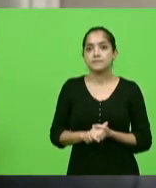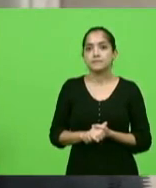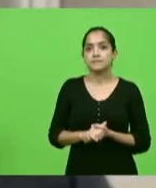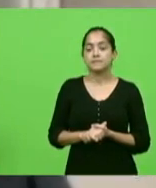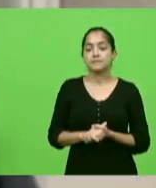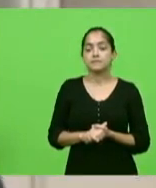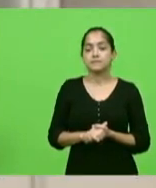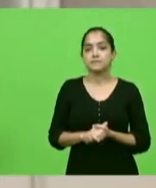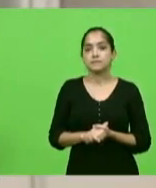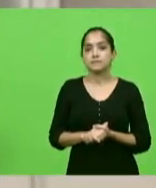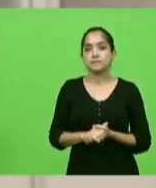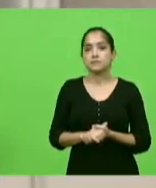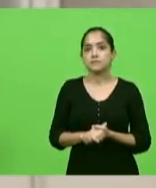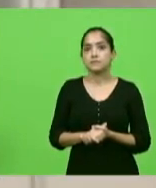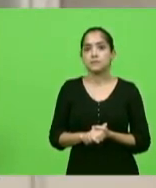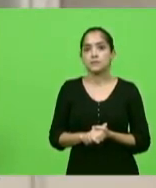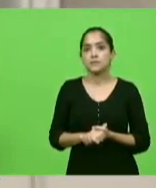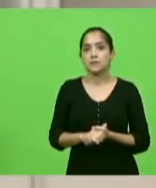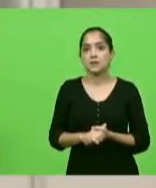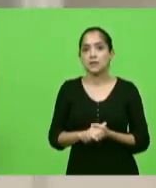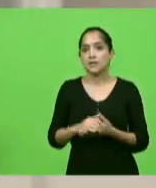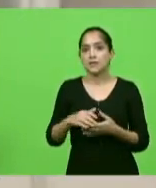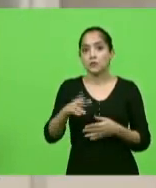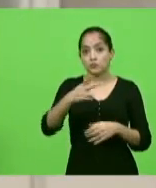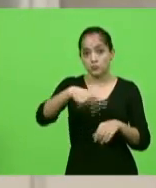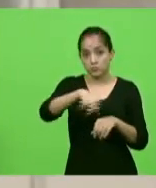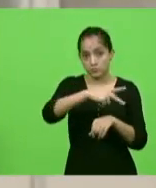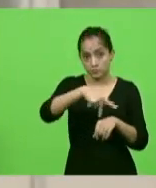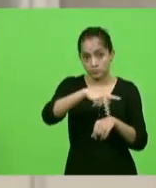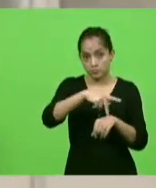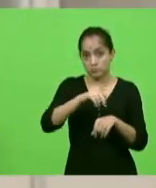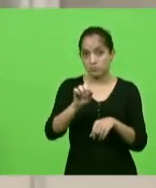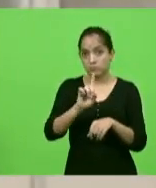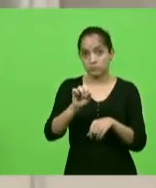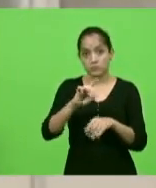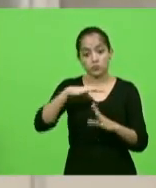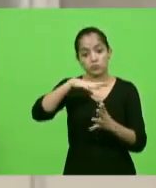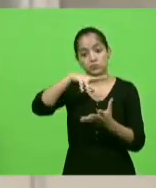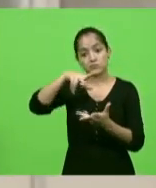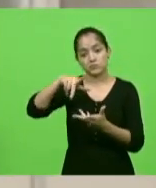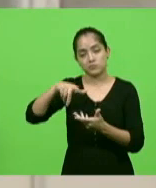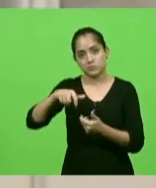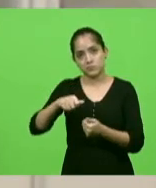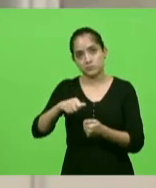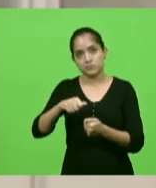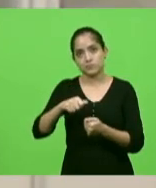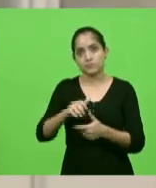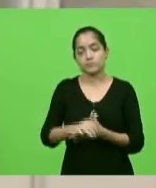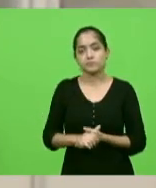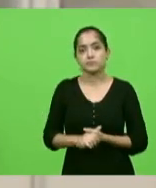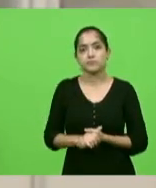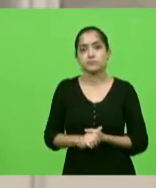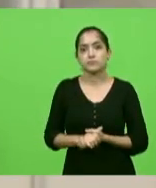E aí e não apenas desse país mas do mundo